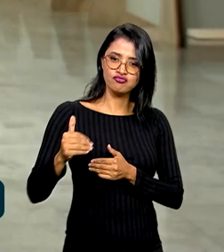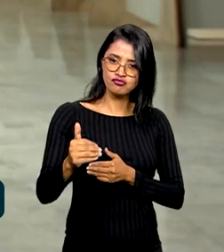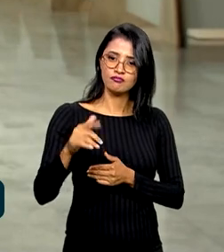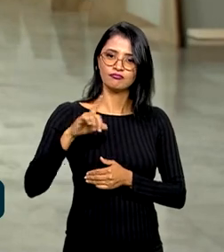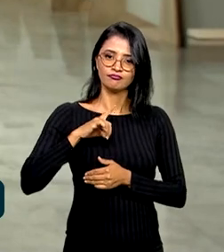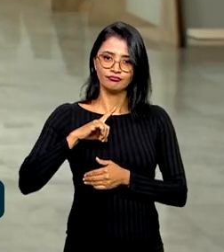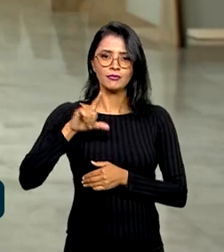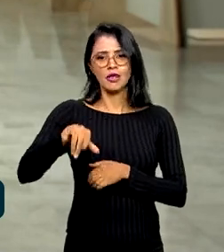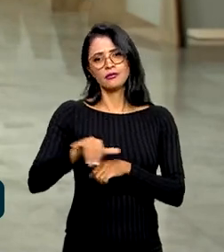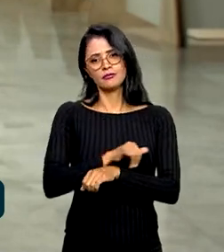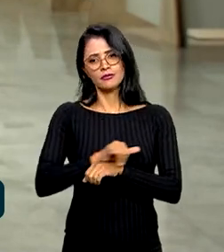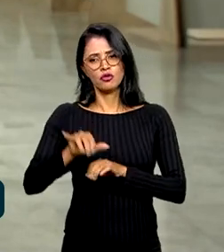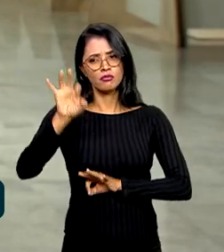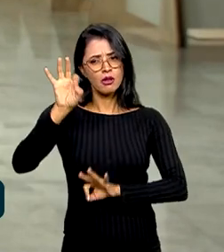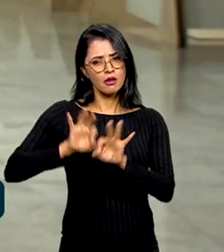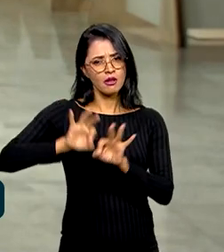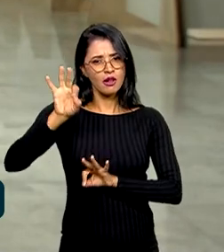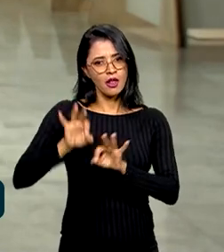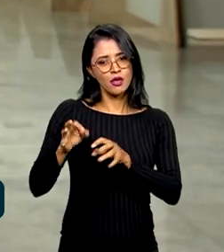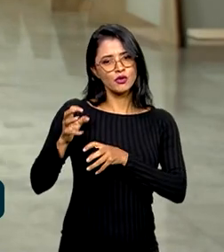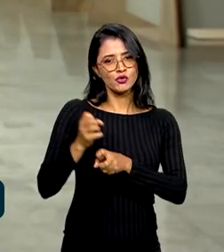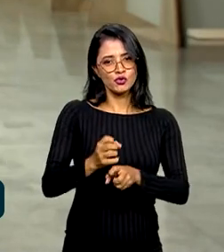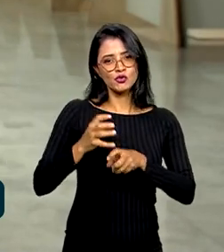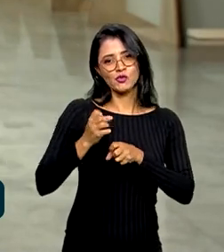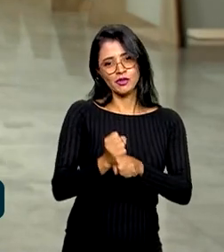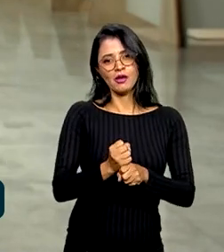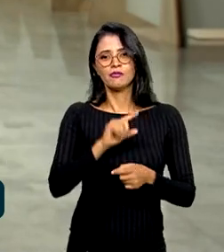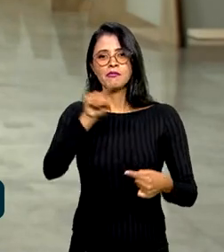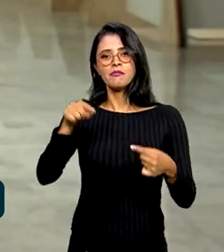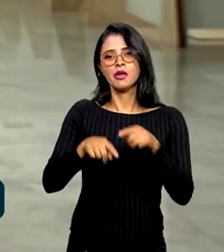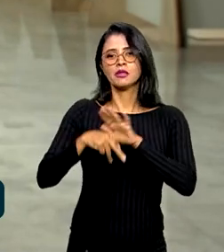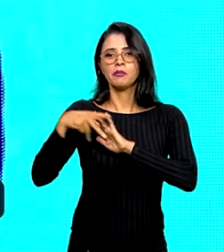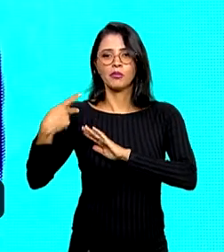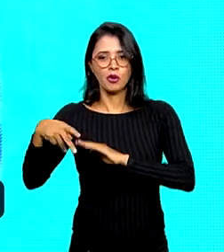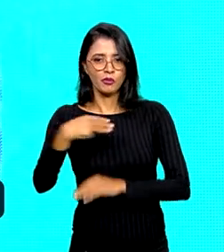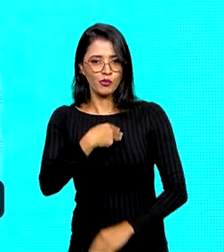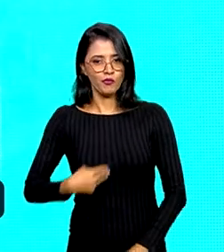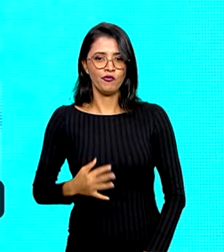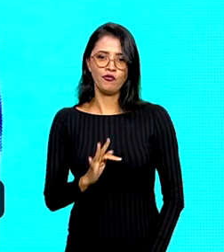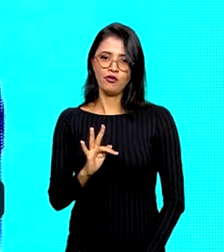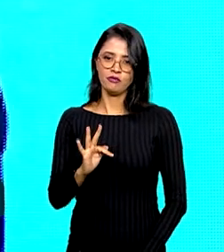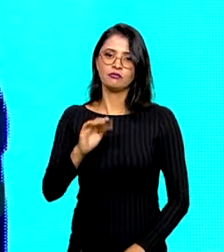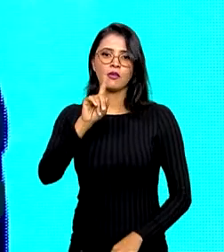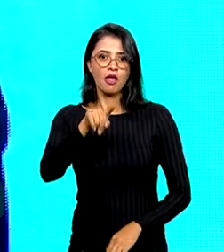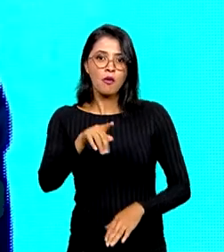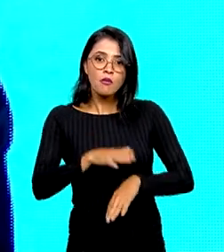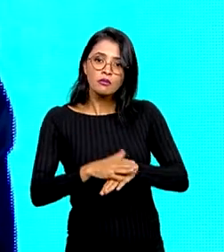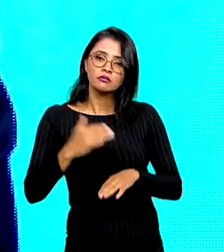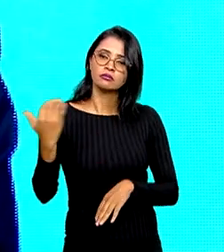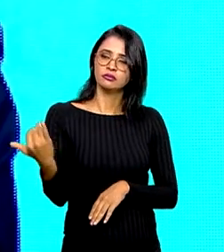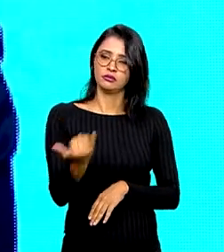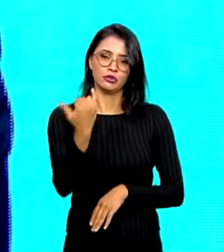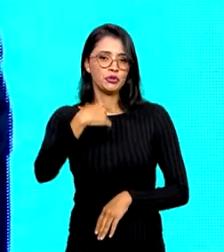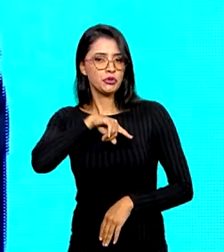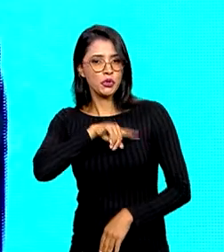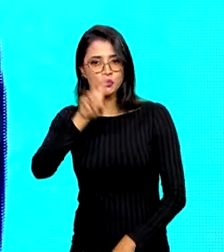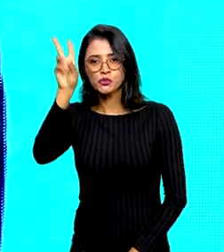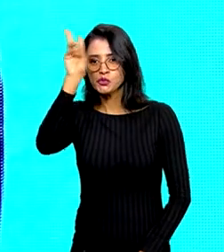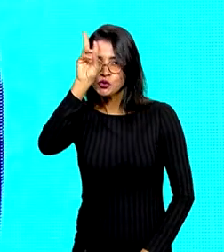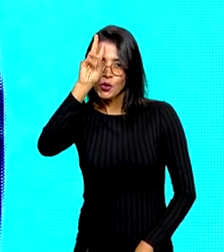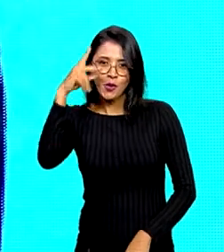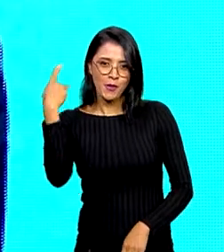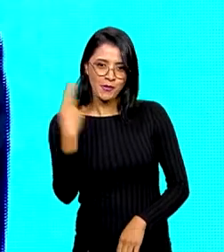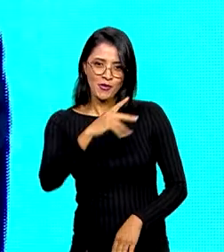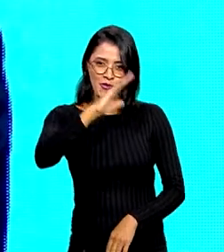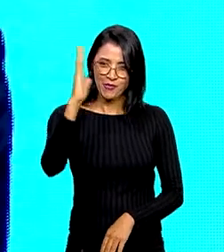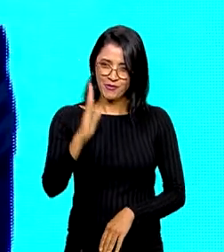e é um instrumento de planejamento orçamentário e metas do governo federal. É um capítulo importante da nossa história, da história